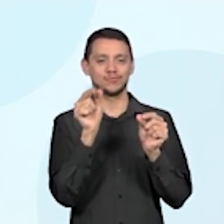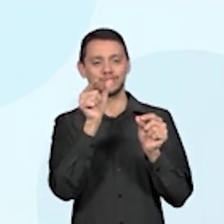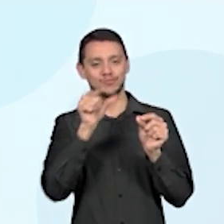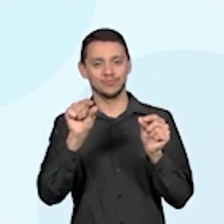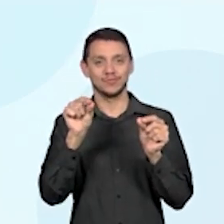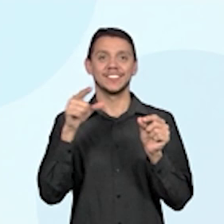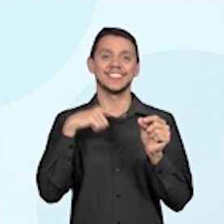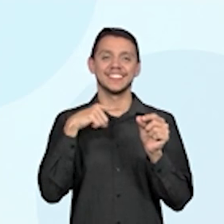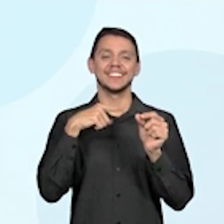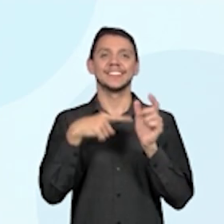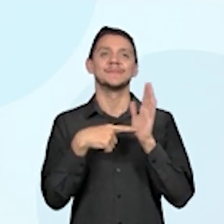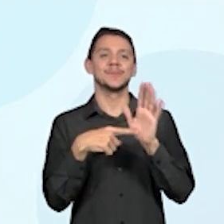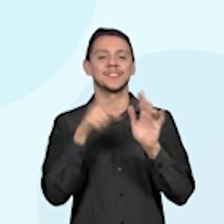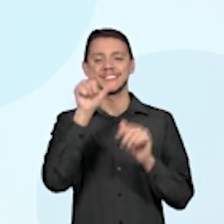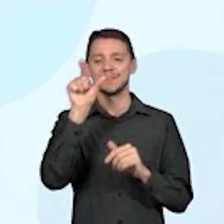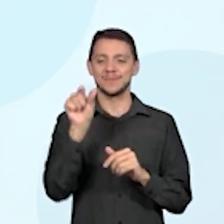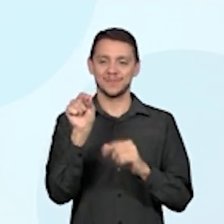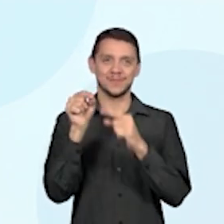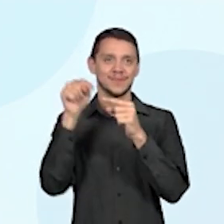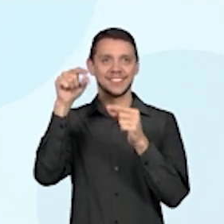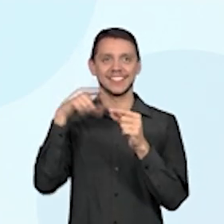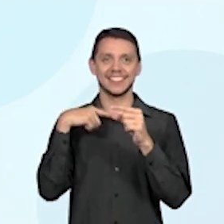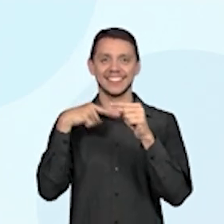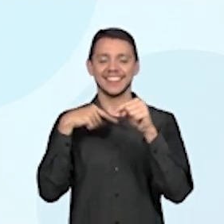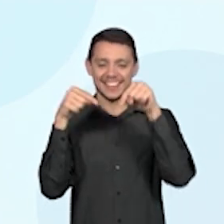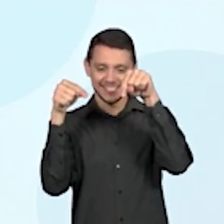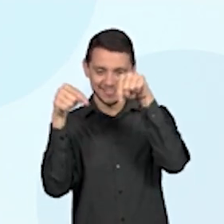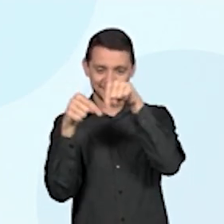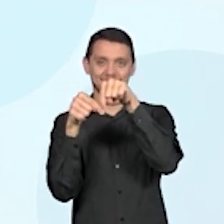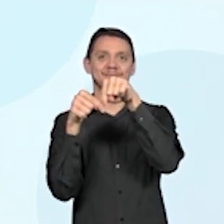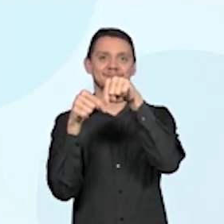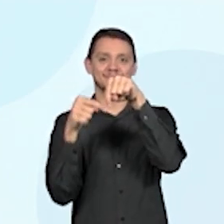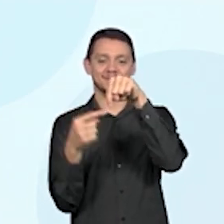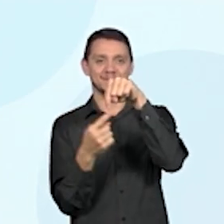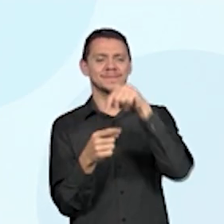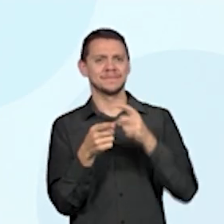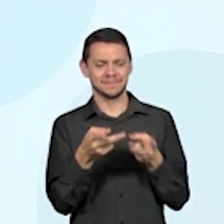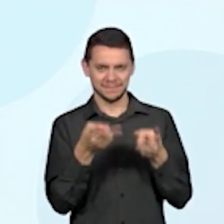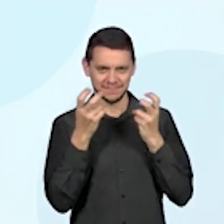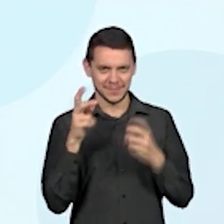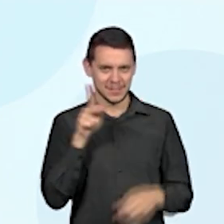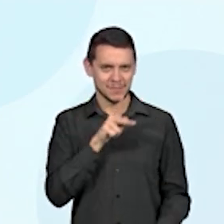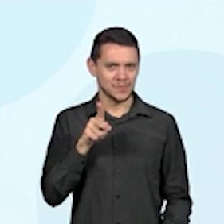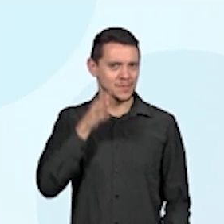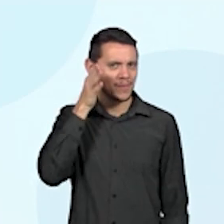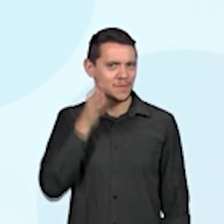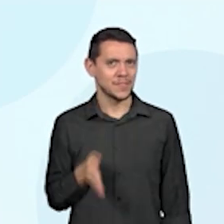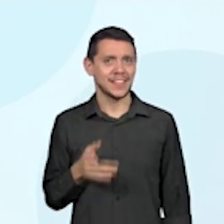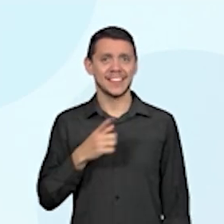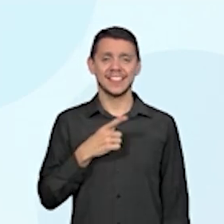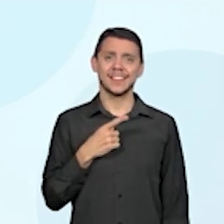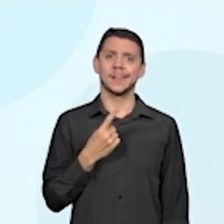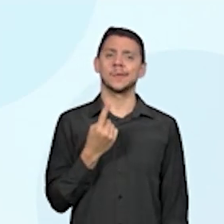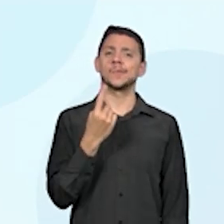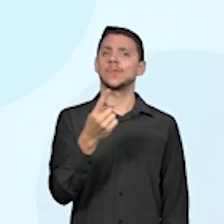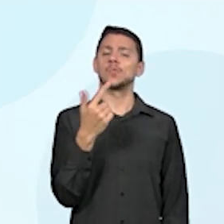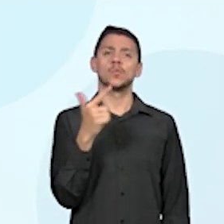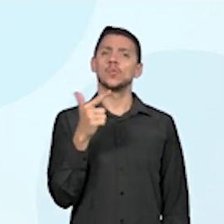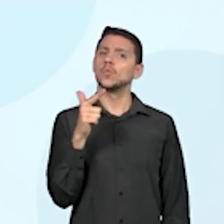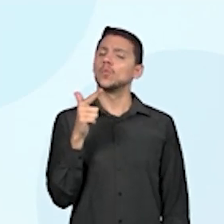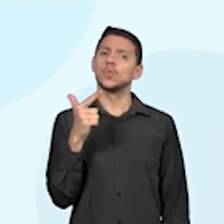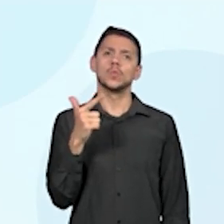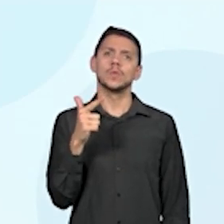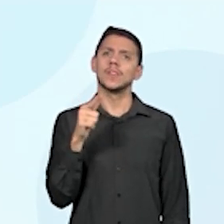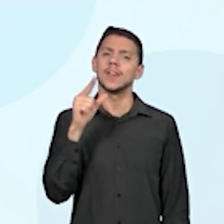pontinha. Vocês notaram isso? Ah, mas ó, professora Fran, você viu que tem um balão que não tem essa pontinha? Eu vi,